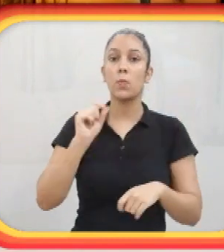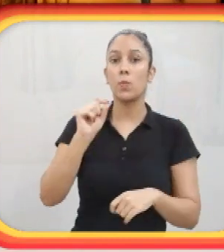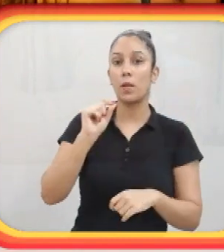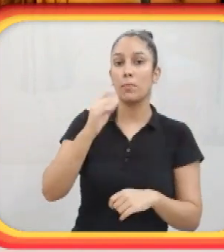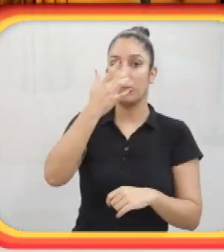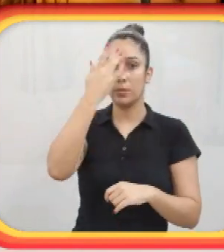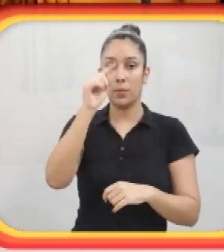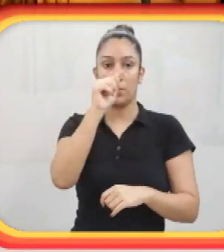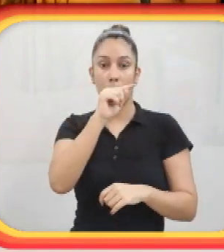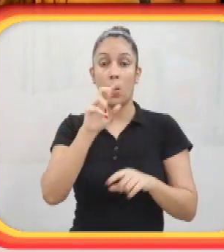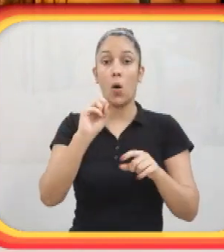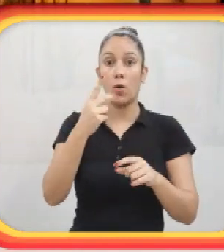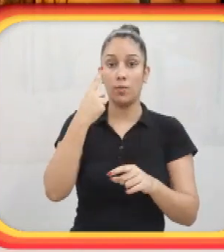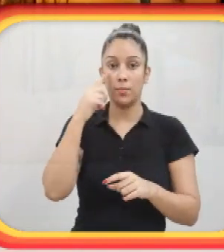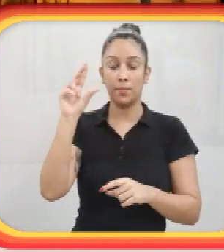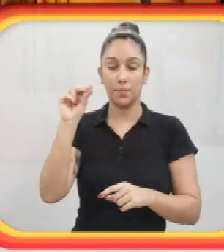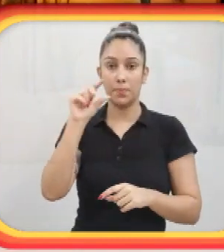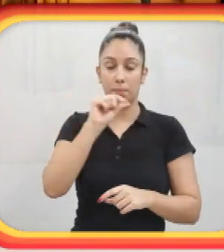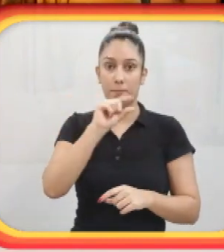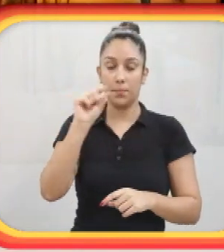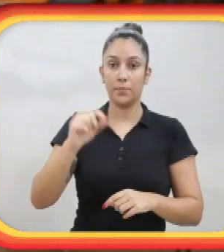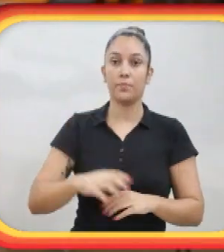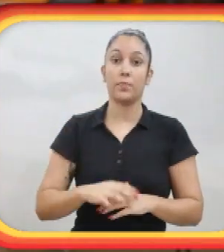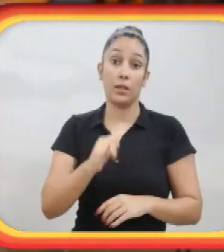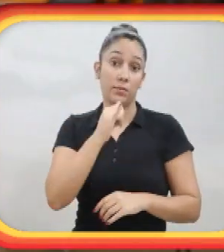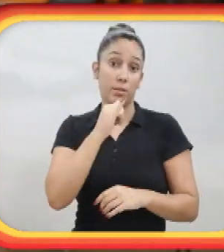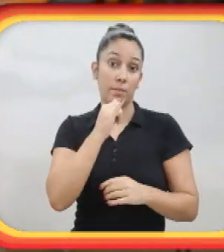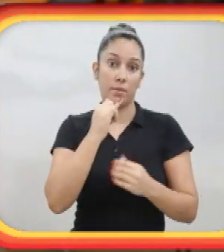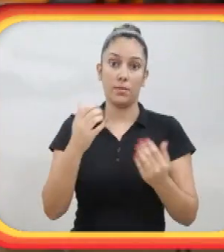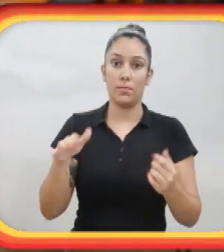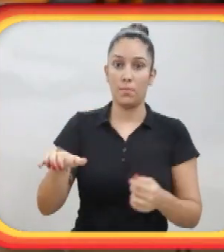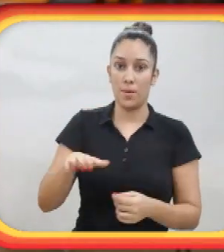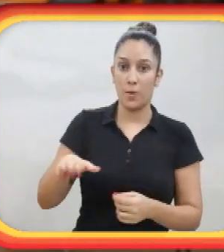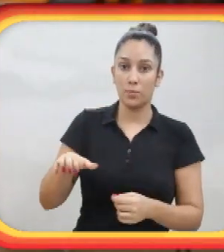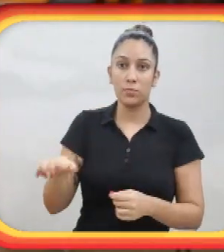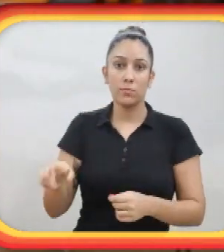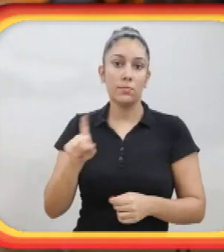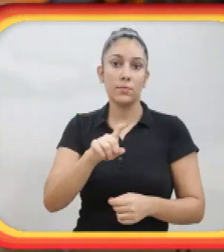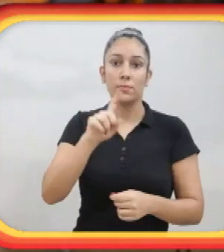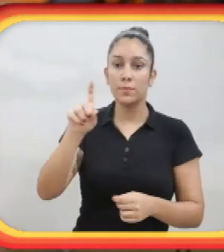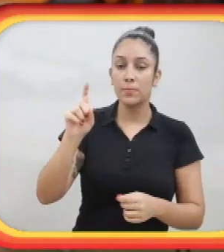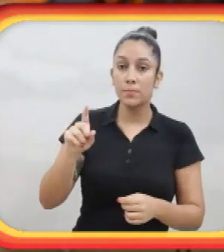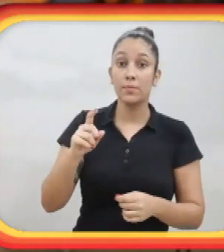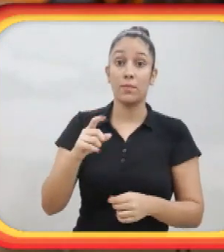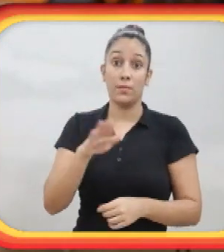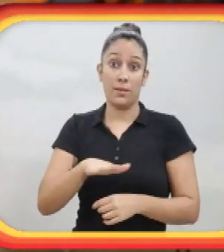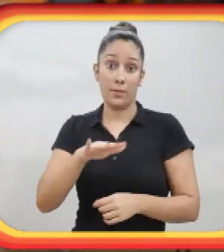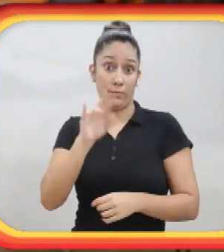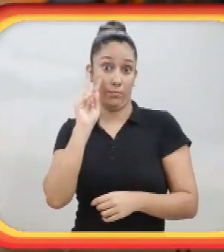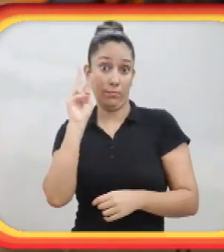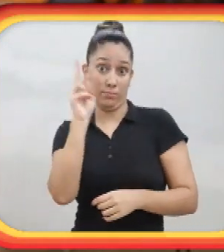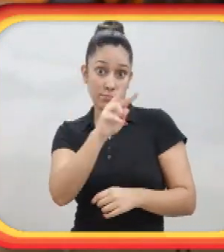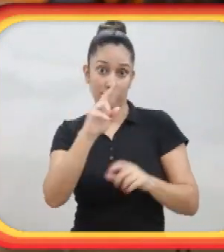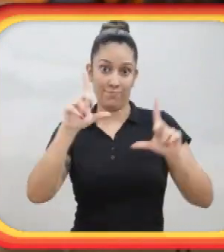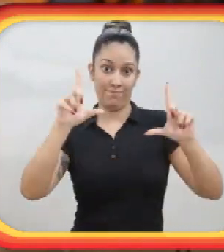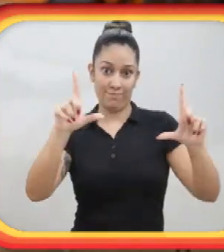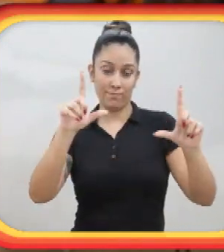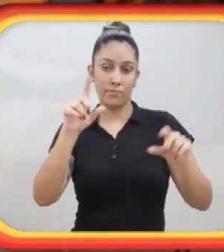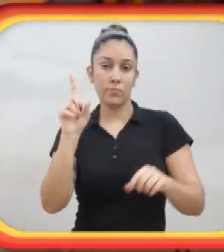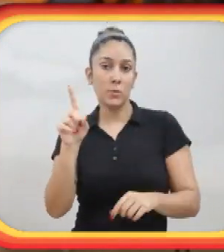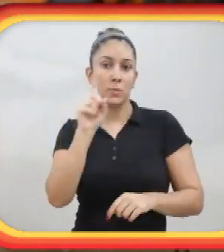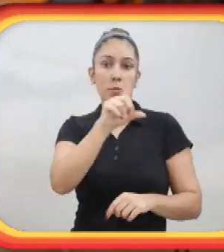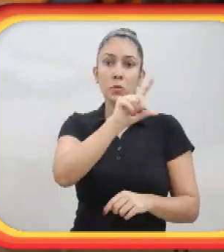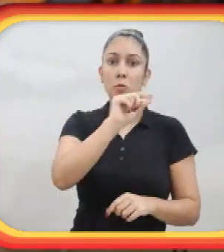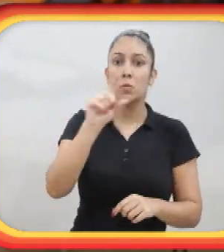ou então esse equipamento de alta tecnologia que também pode ser apontado ou com um rastreio visual, por exemplo,